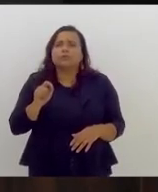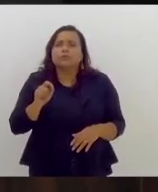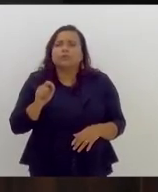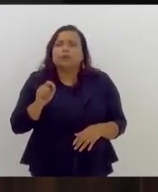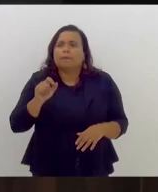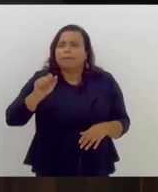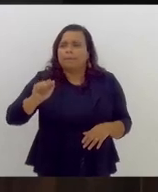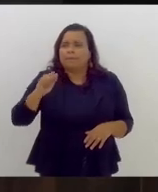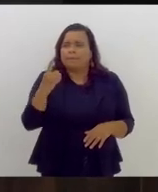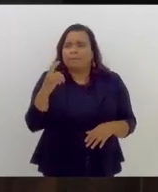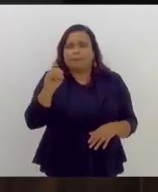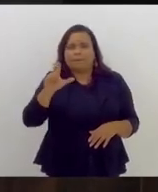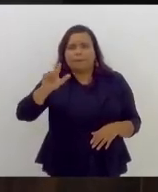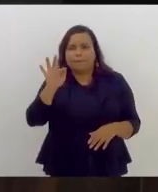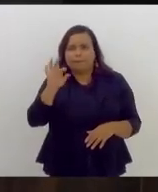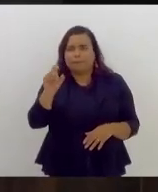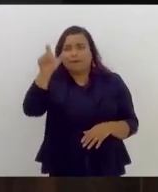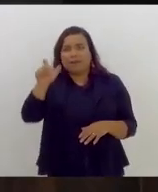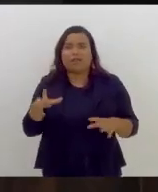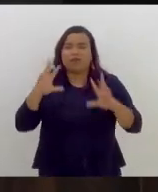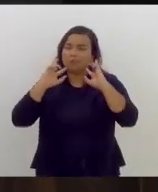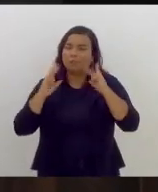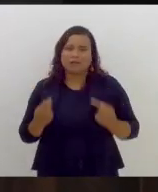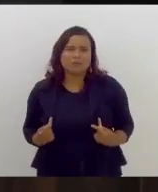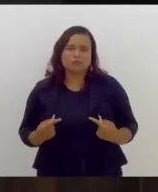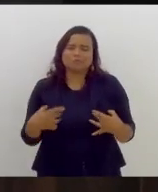Adolfo Conde é um ser humano